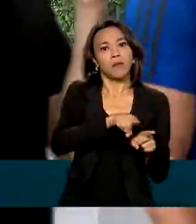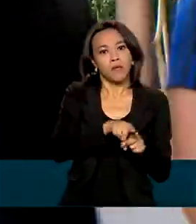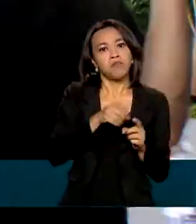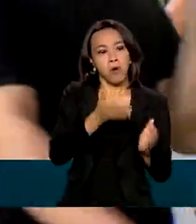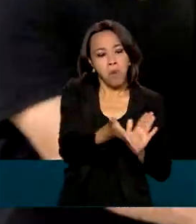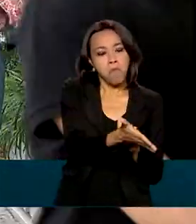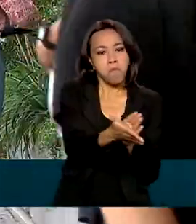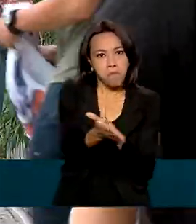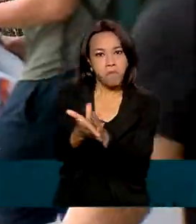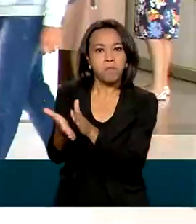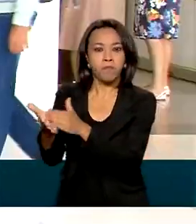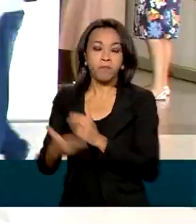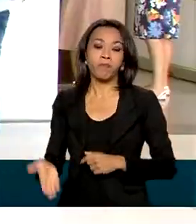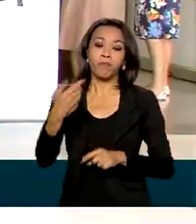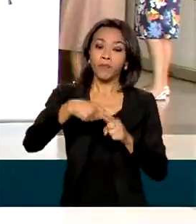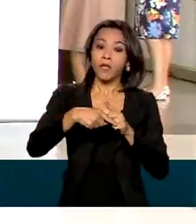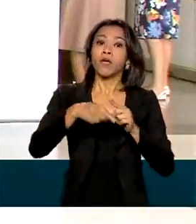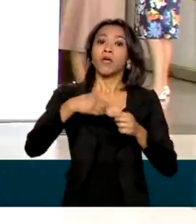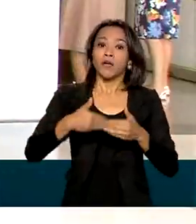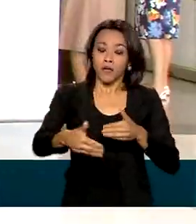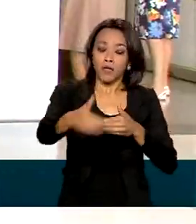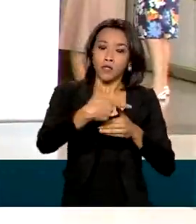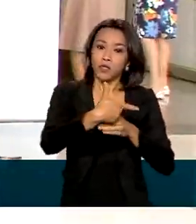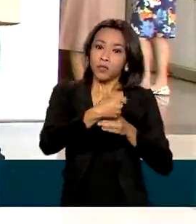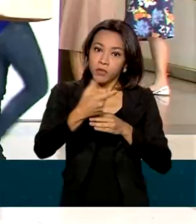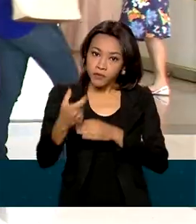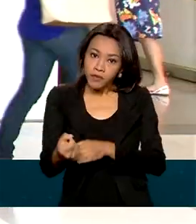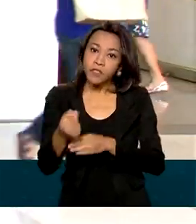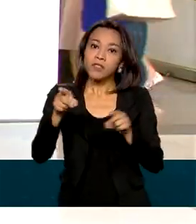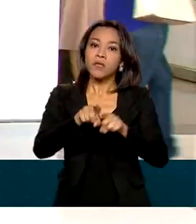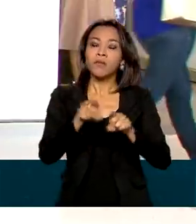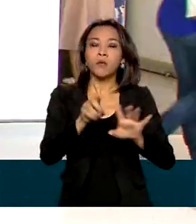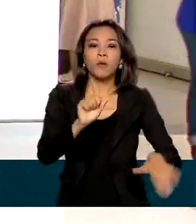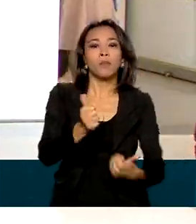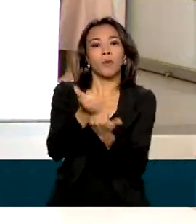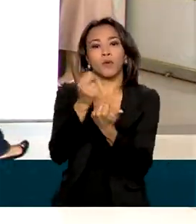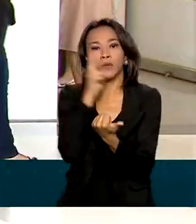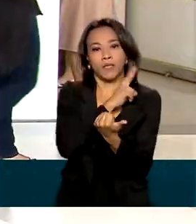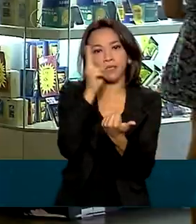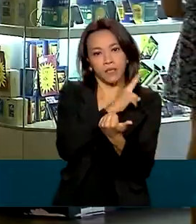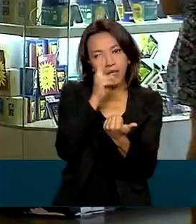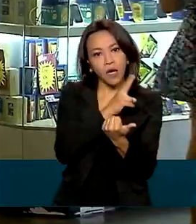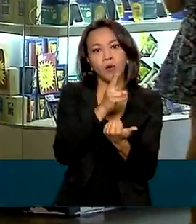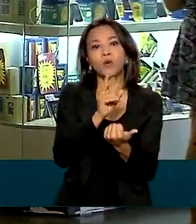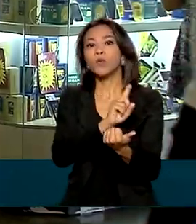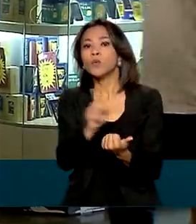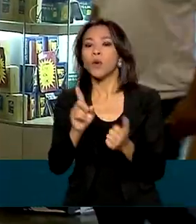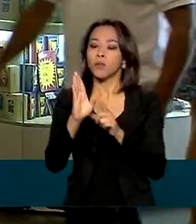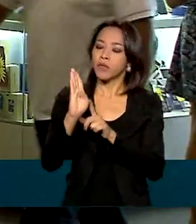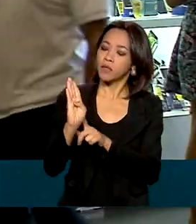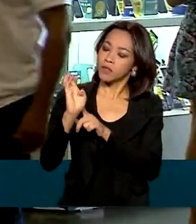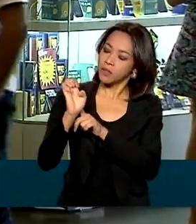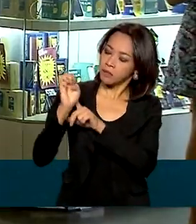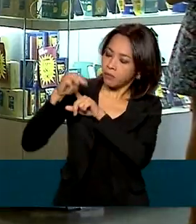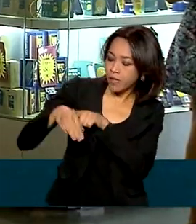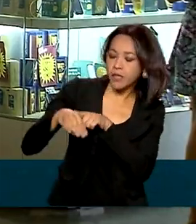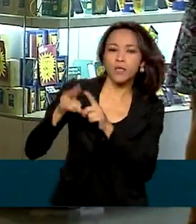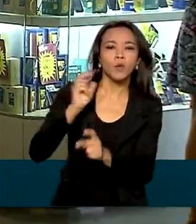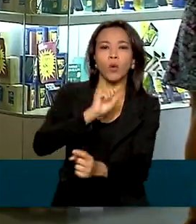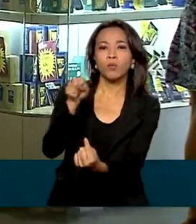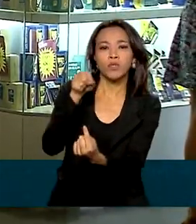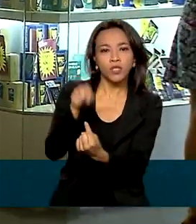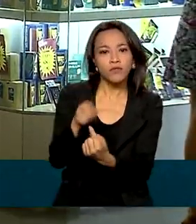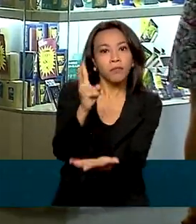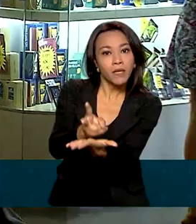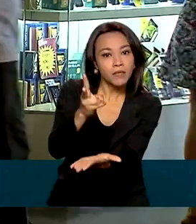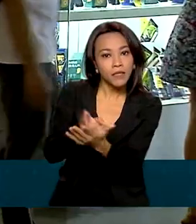o governo lançou, em 2020, o Programa Emergencial de Manutenção do Emprego e da Renda, BEM. Criado para preservar empregos, o